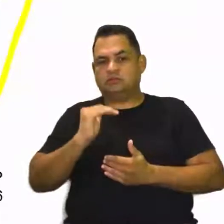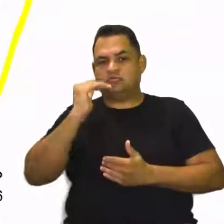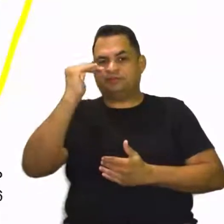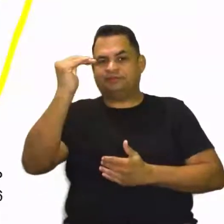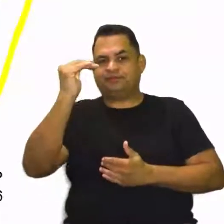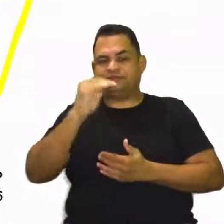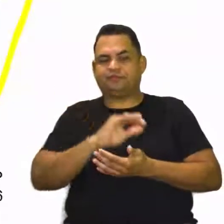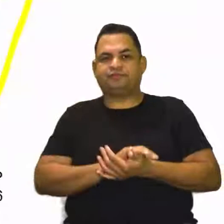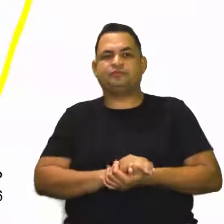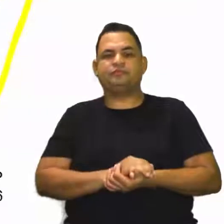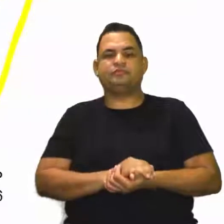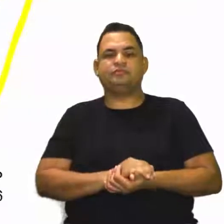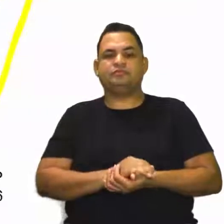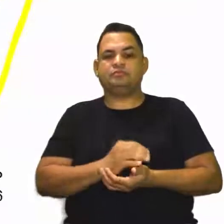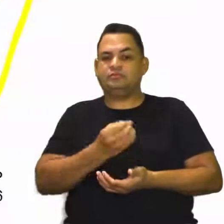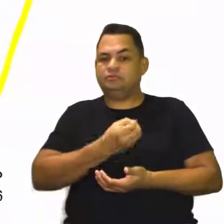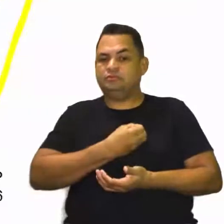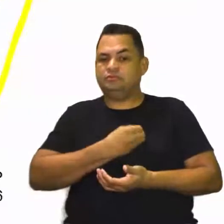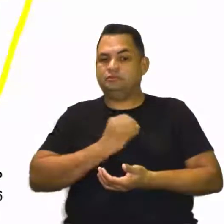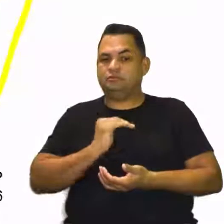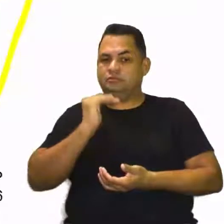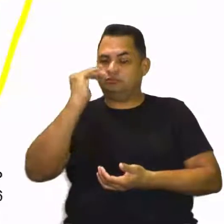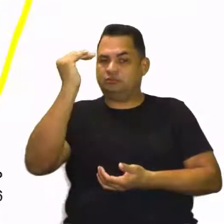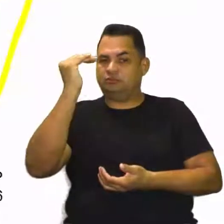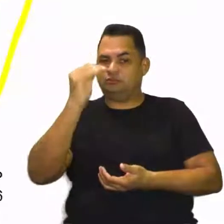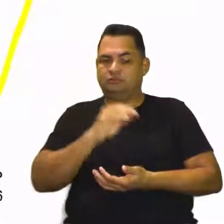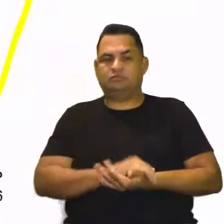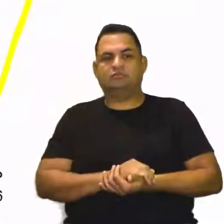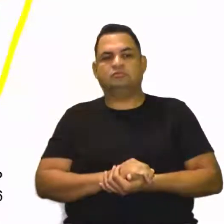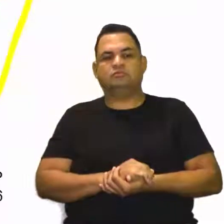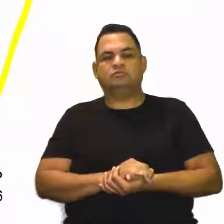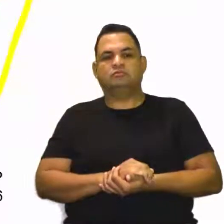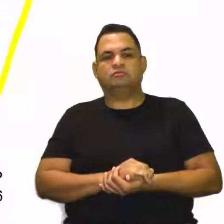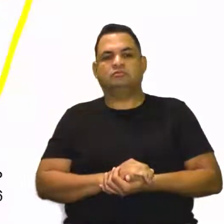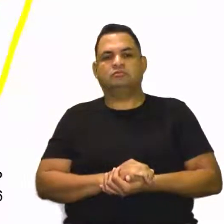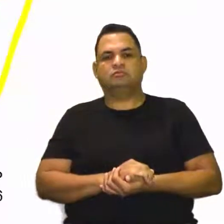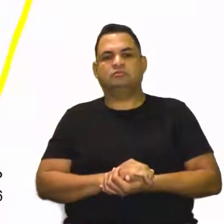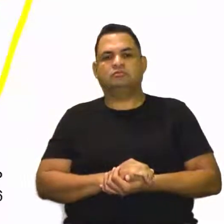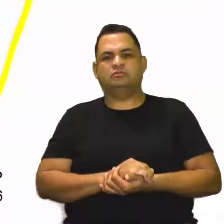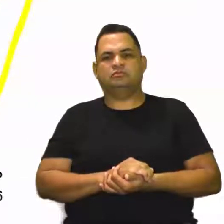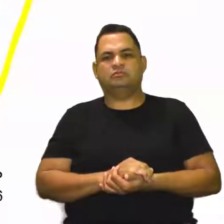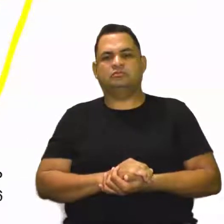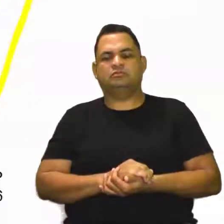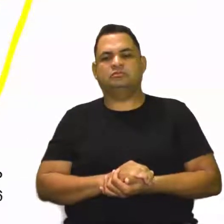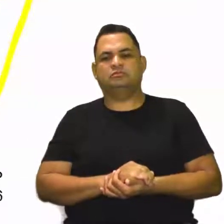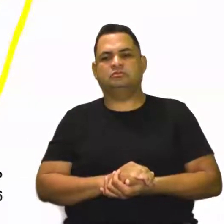norte está ali também, é um valor alto, é significativo, né, gente? Então a gente faz essa contrapartida.